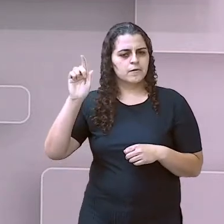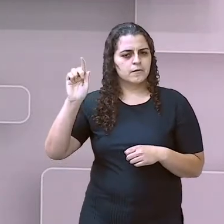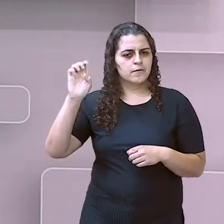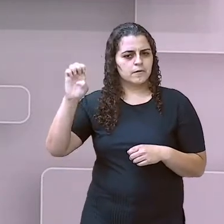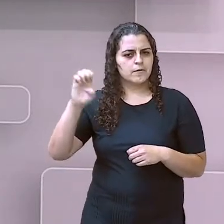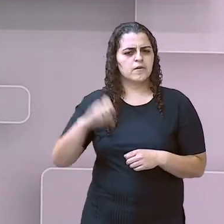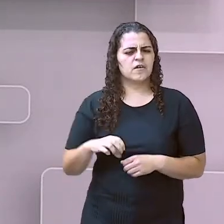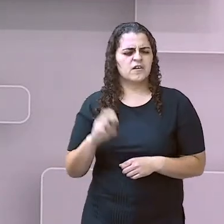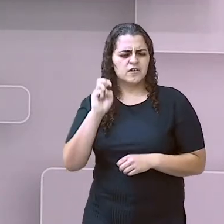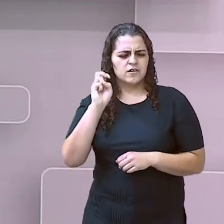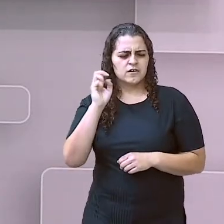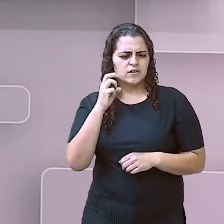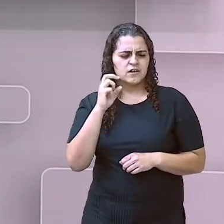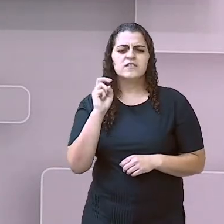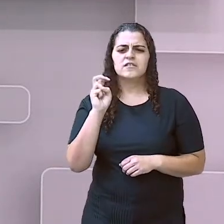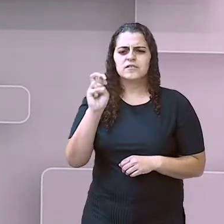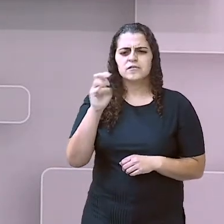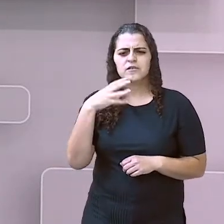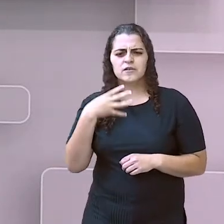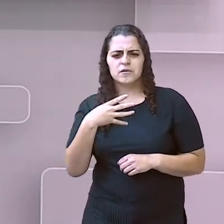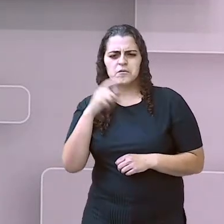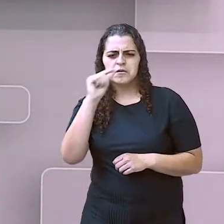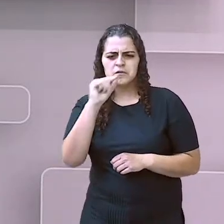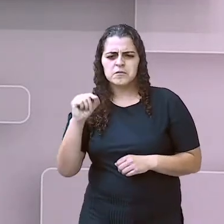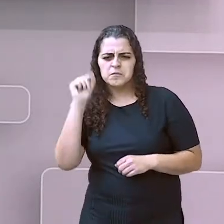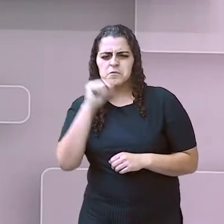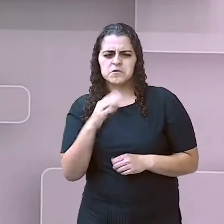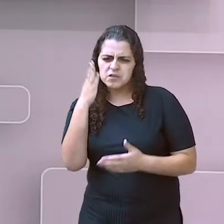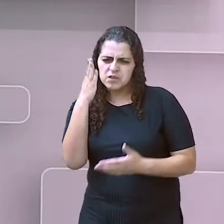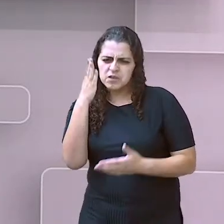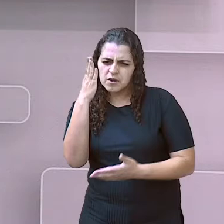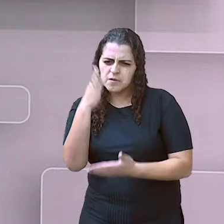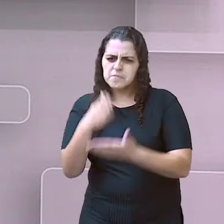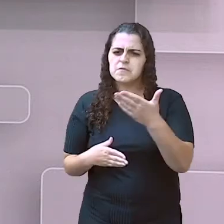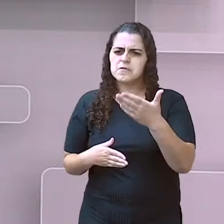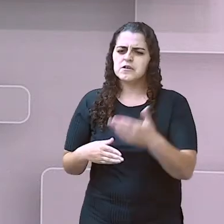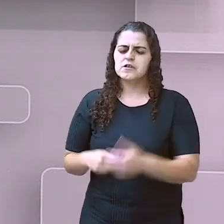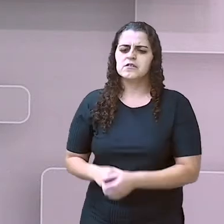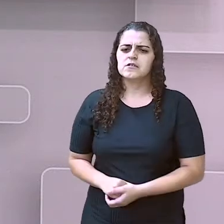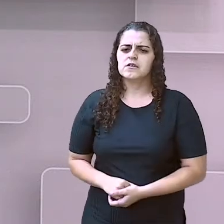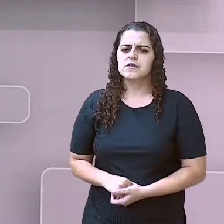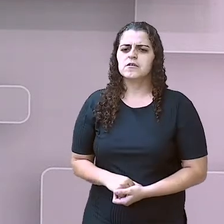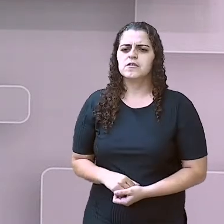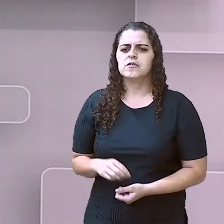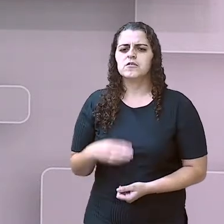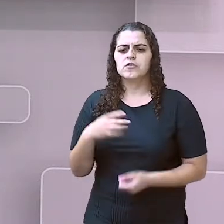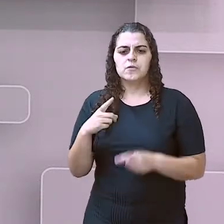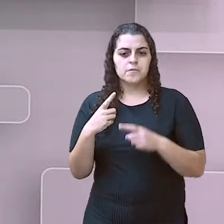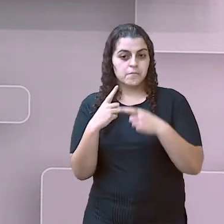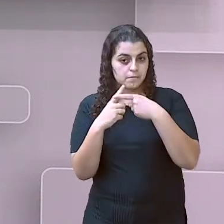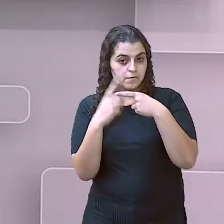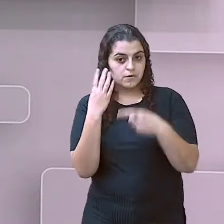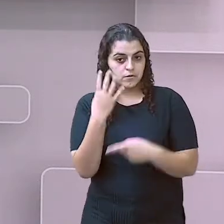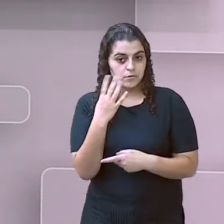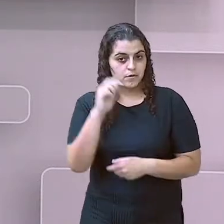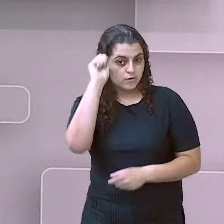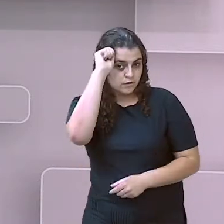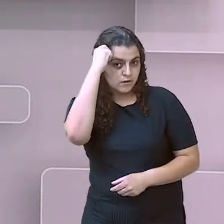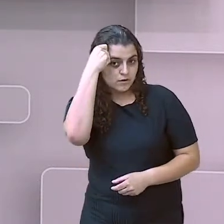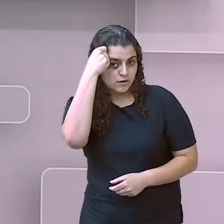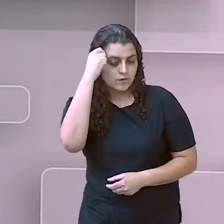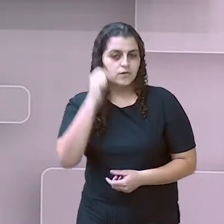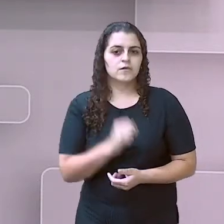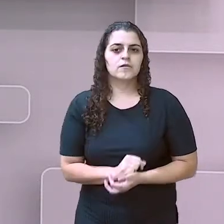Professora, 54%, isso, gente, é a metade mais 4% de